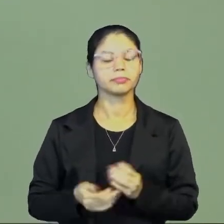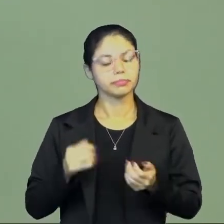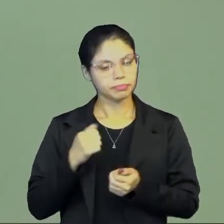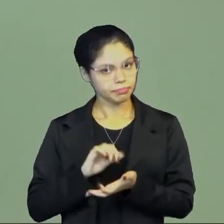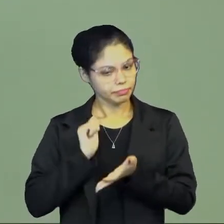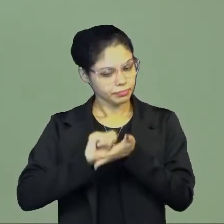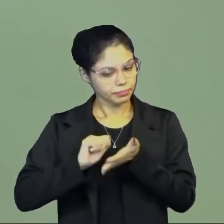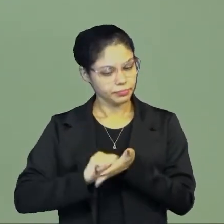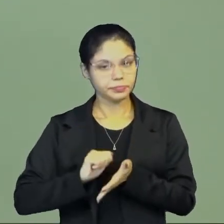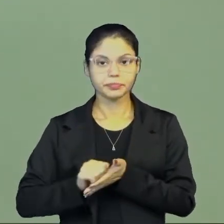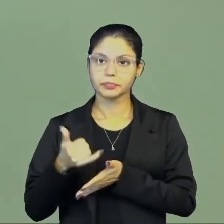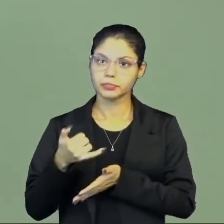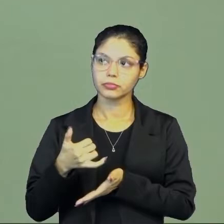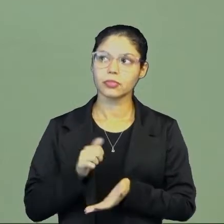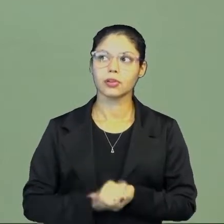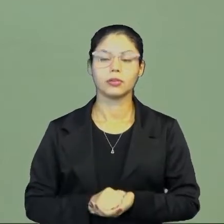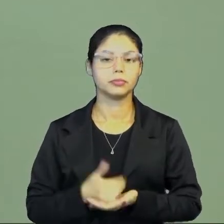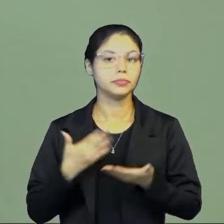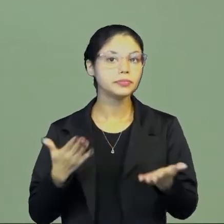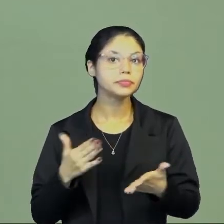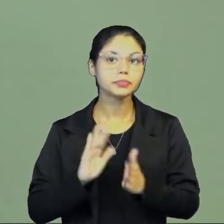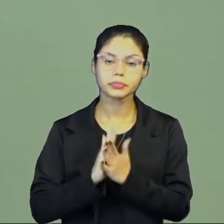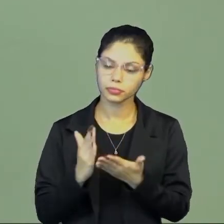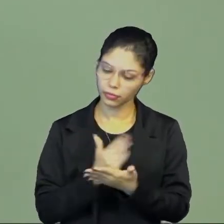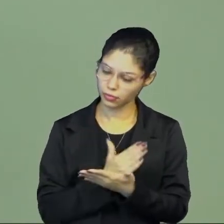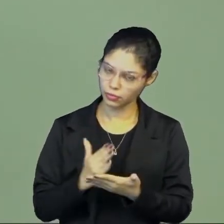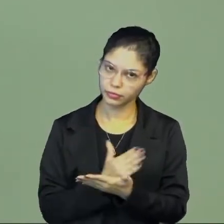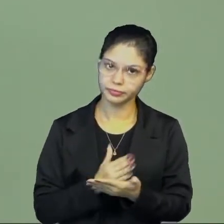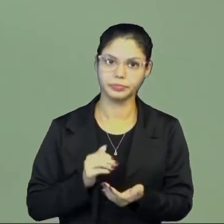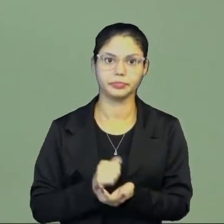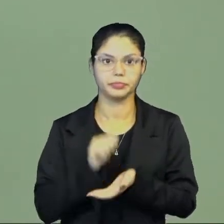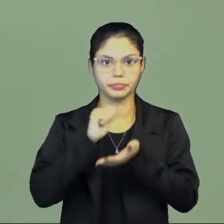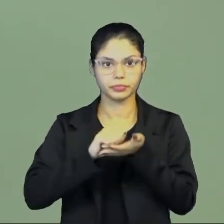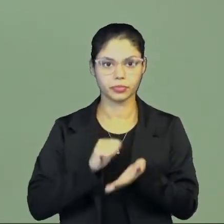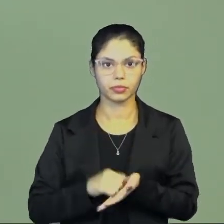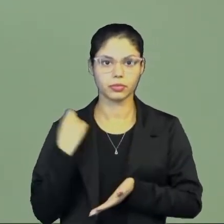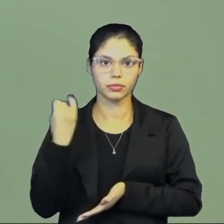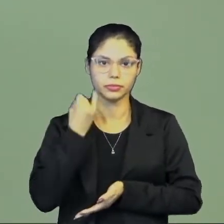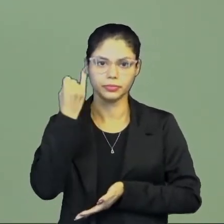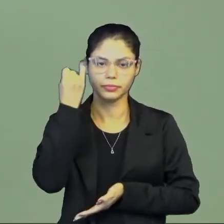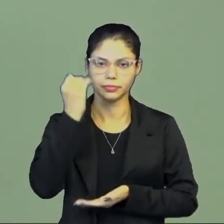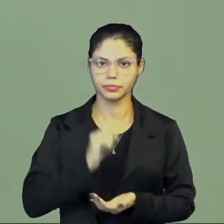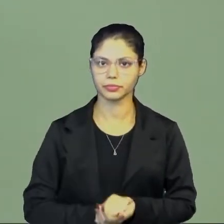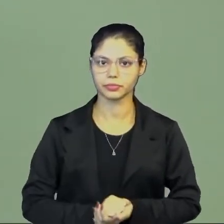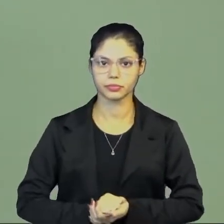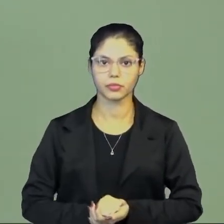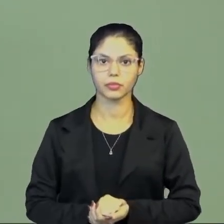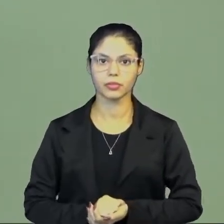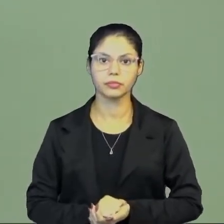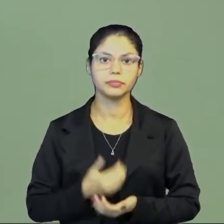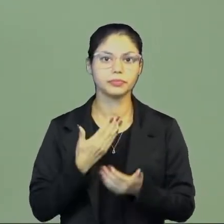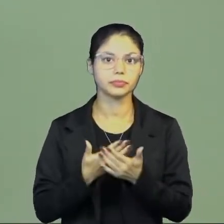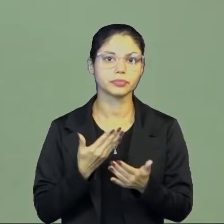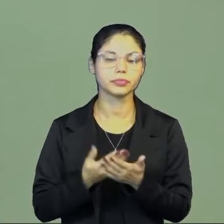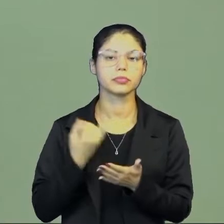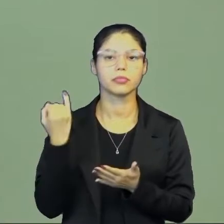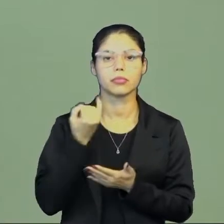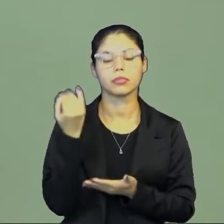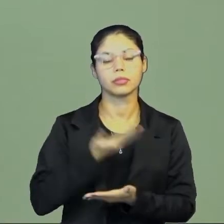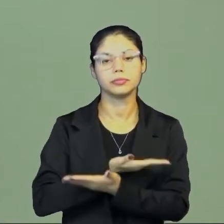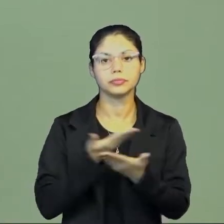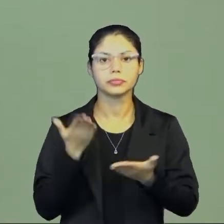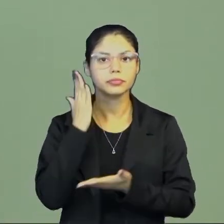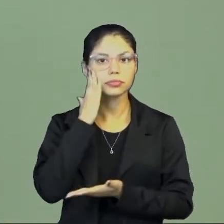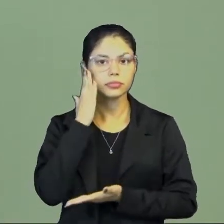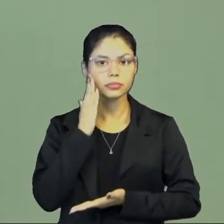aí o lápis e a caneta e o caderno também, faça anotações importantes, tá? Que essa aula é muito importante para